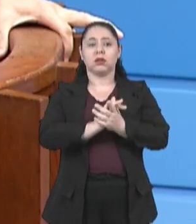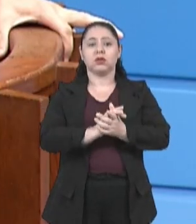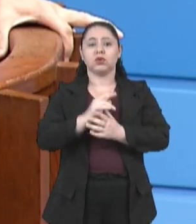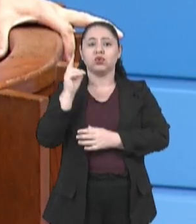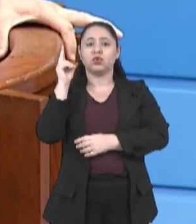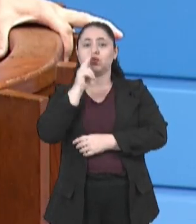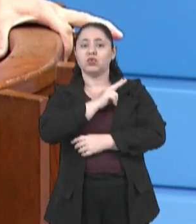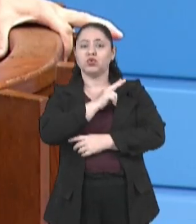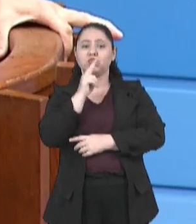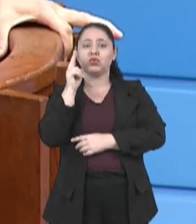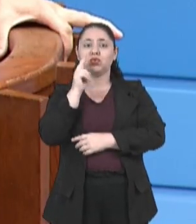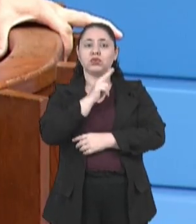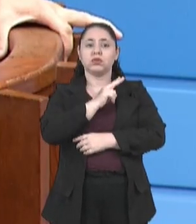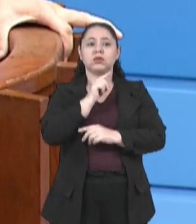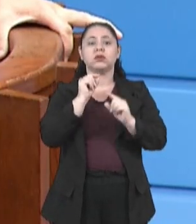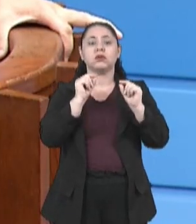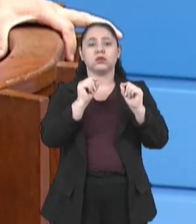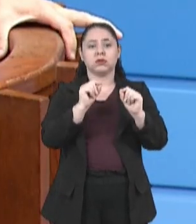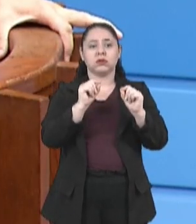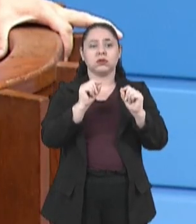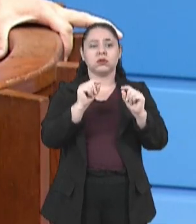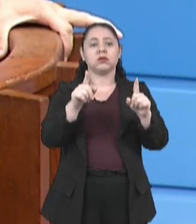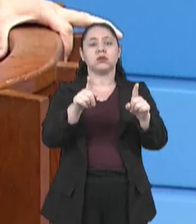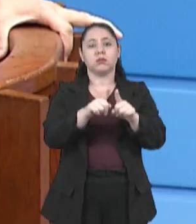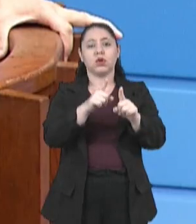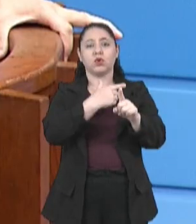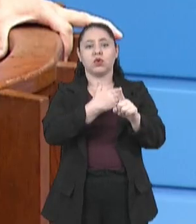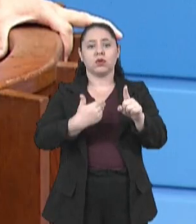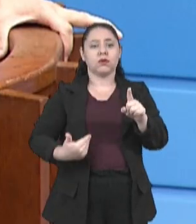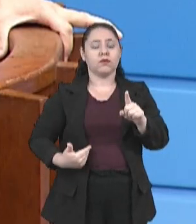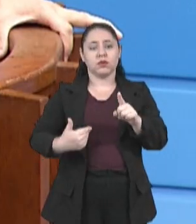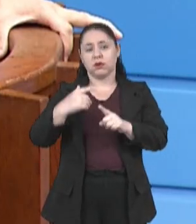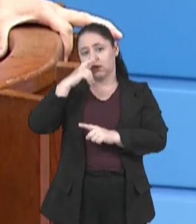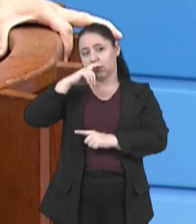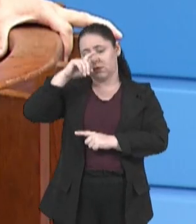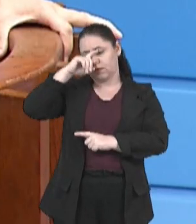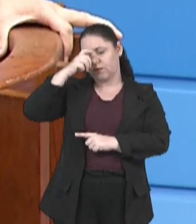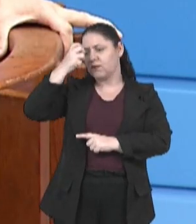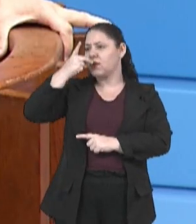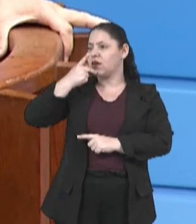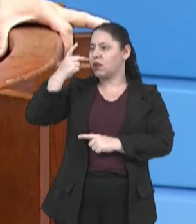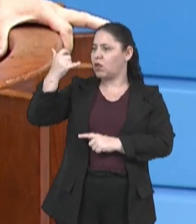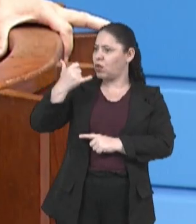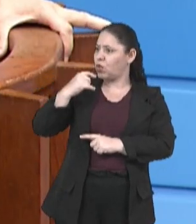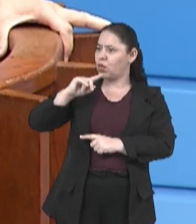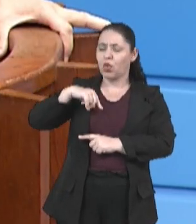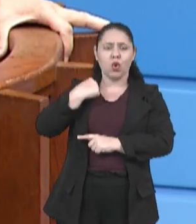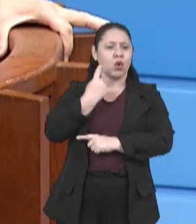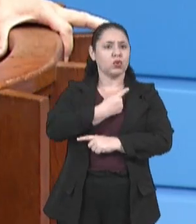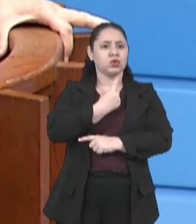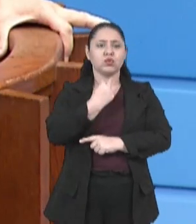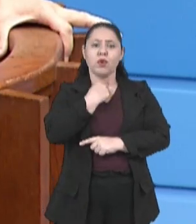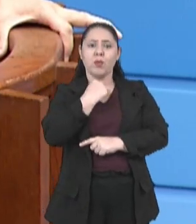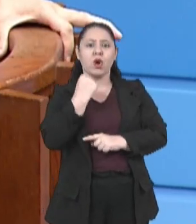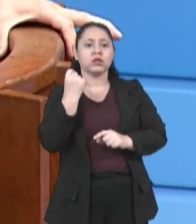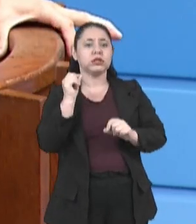em regime de urgência, e inclusive o governador Zeca me disse que nós não poderíamos, nesse momento,